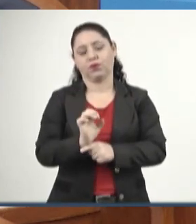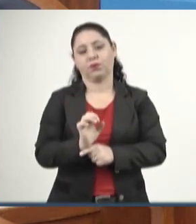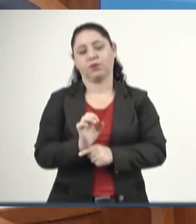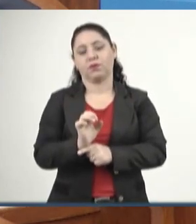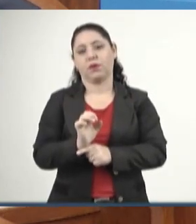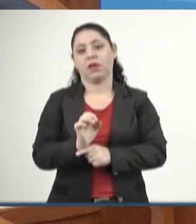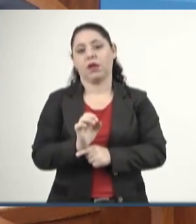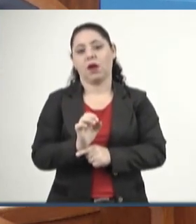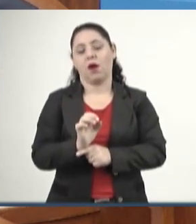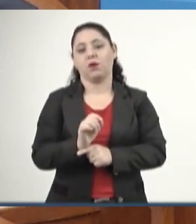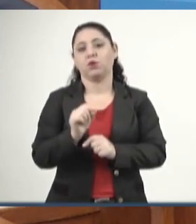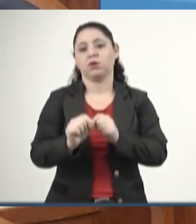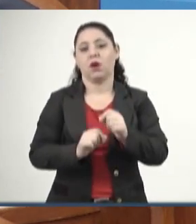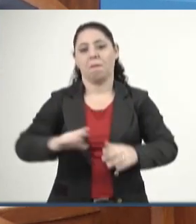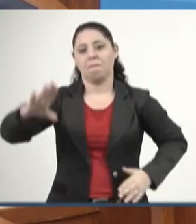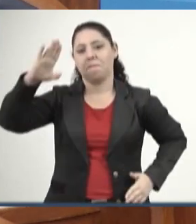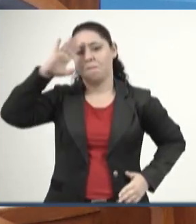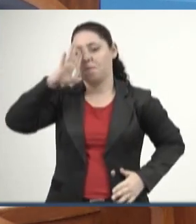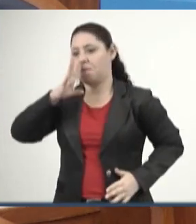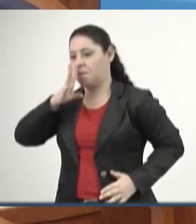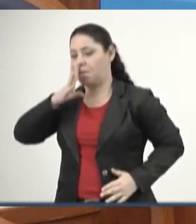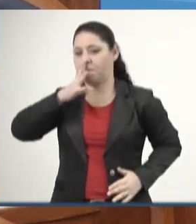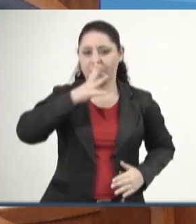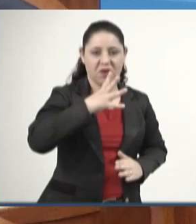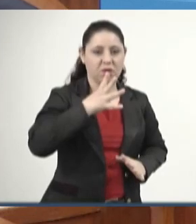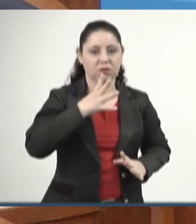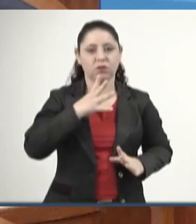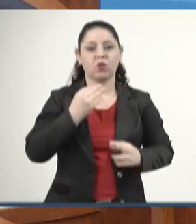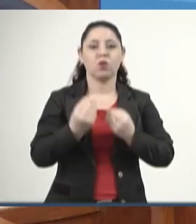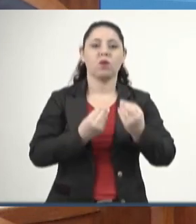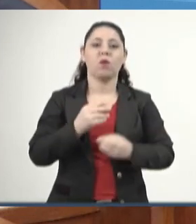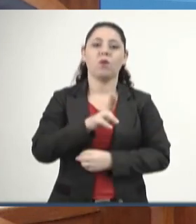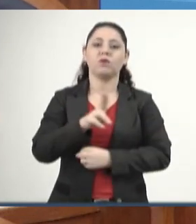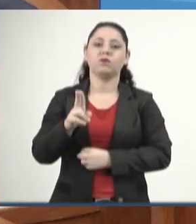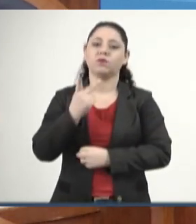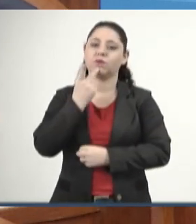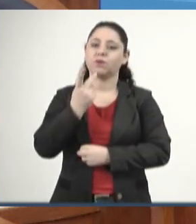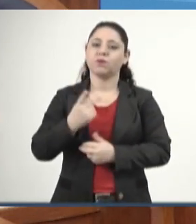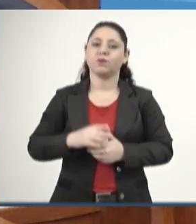a uma intervenção militar, como eles mesmos chamavam.